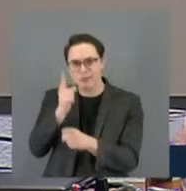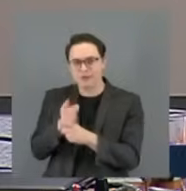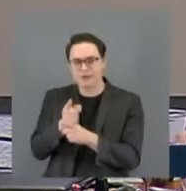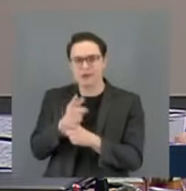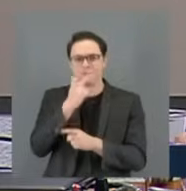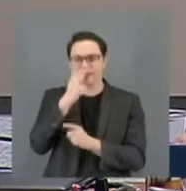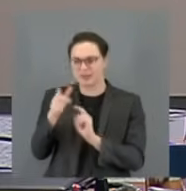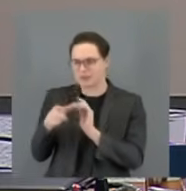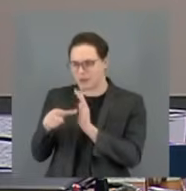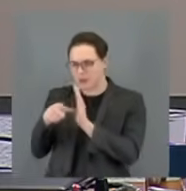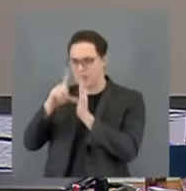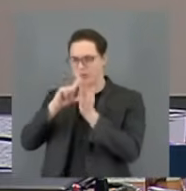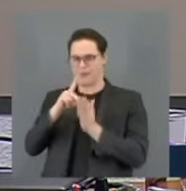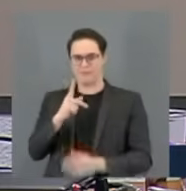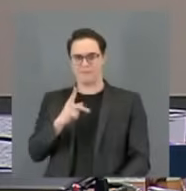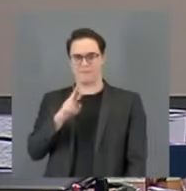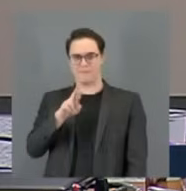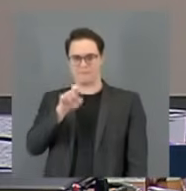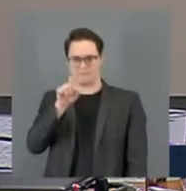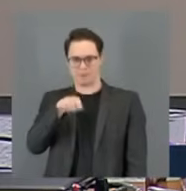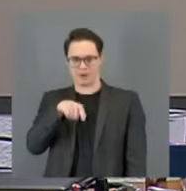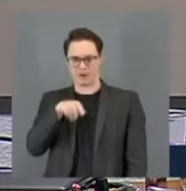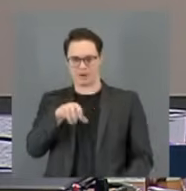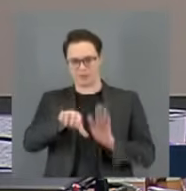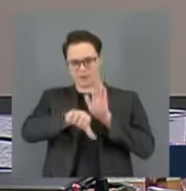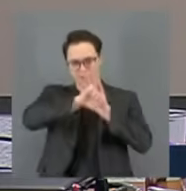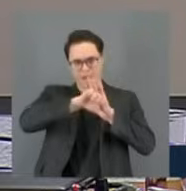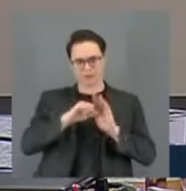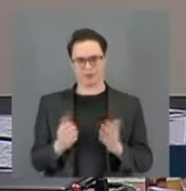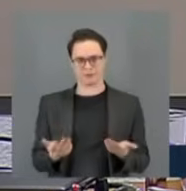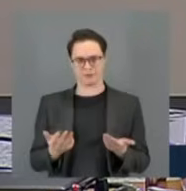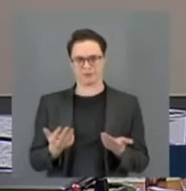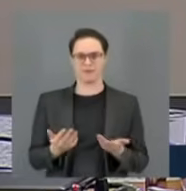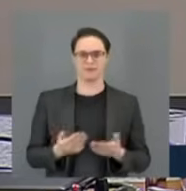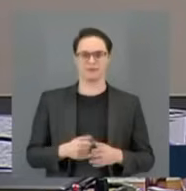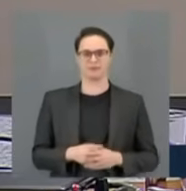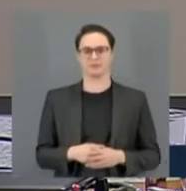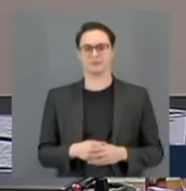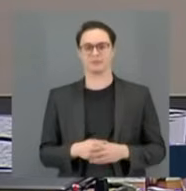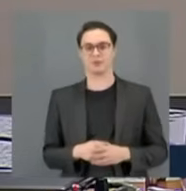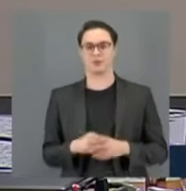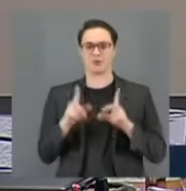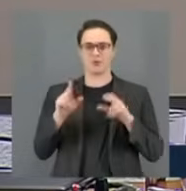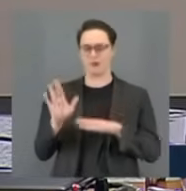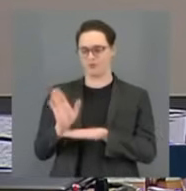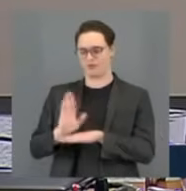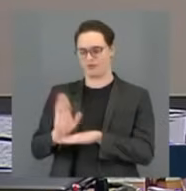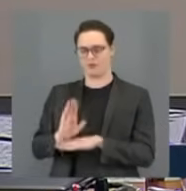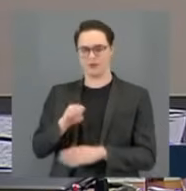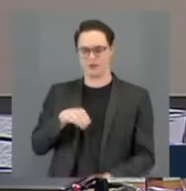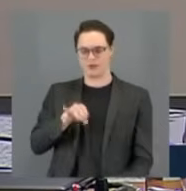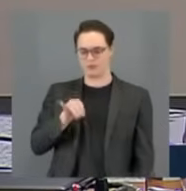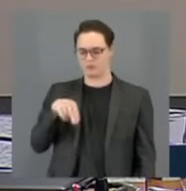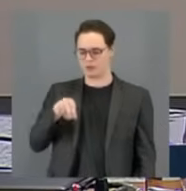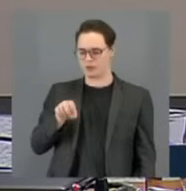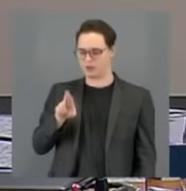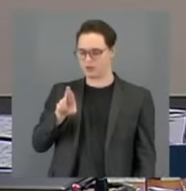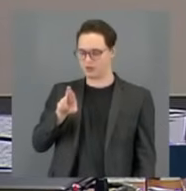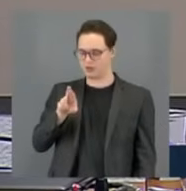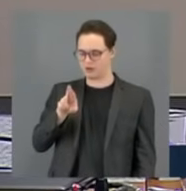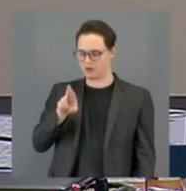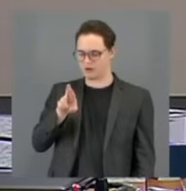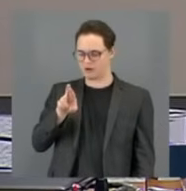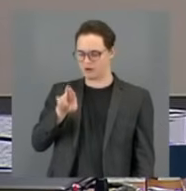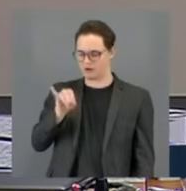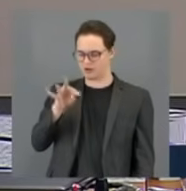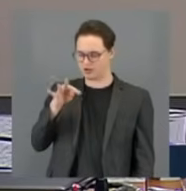pré-crime, ou atividade conhecida, ficou famosa no filme Minority Report.